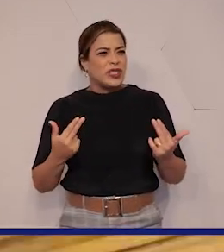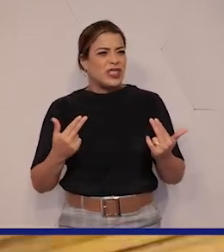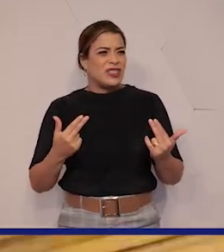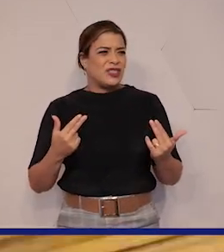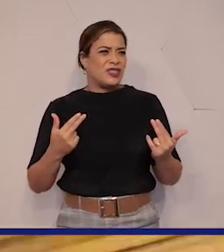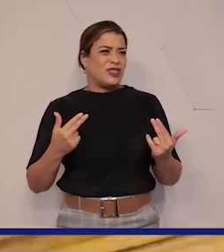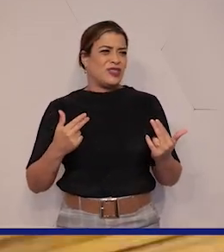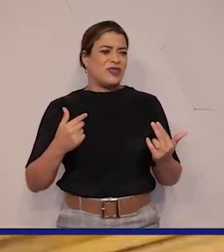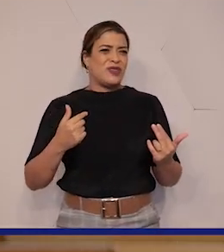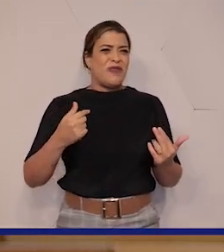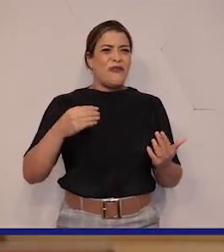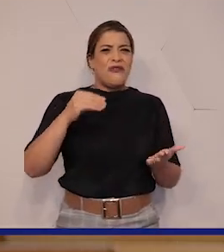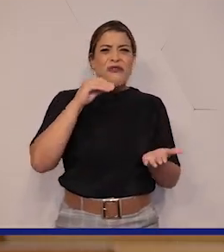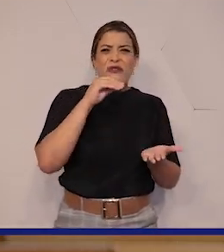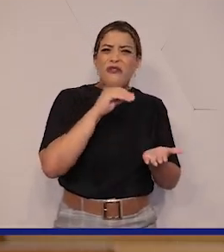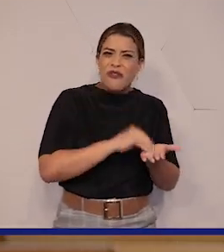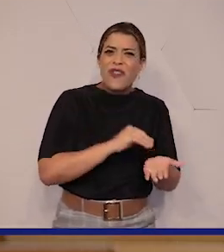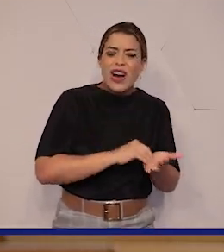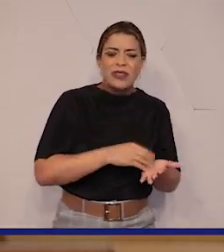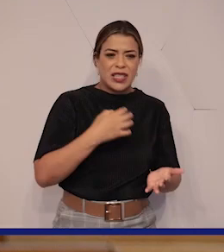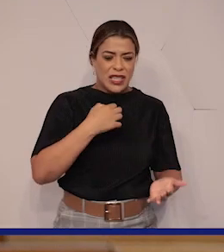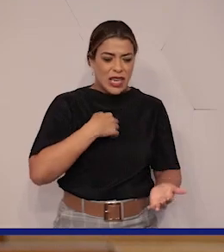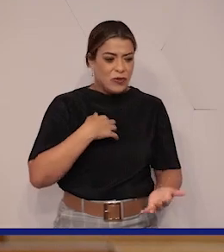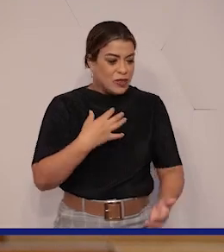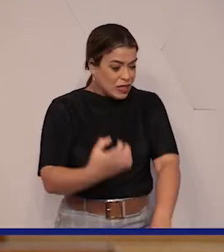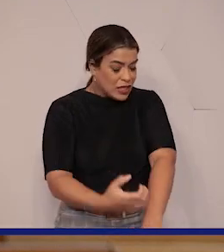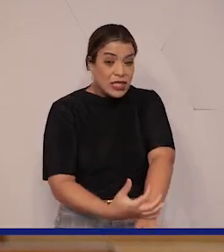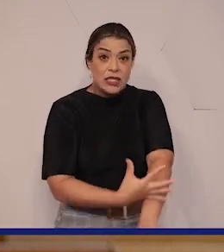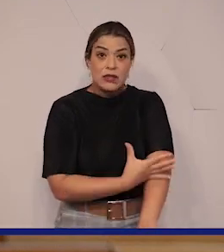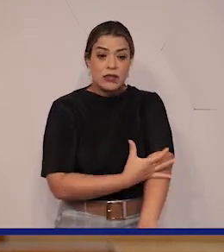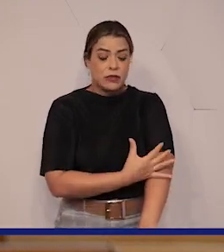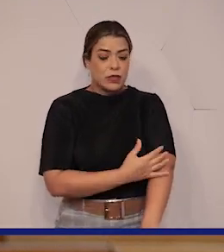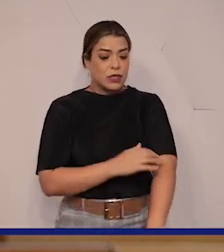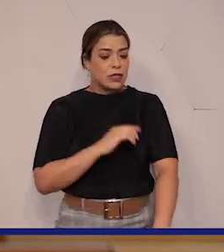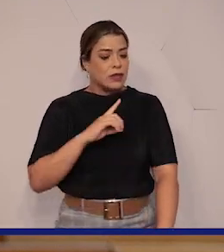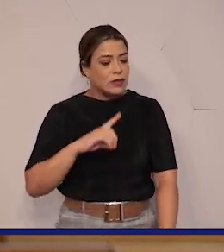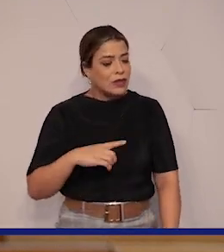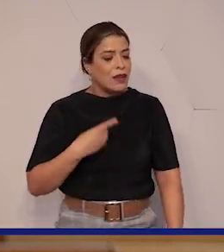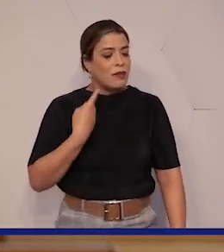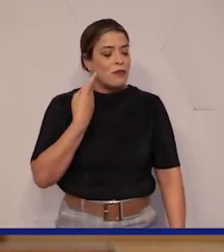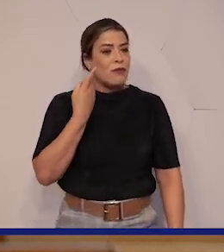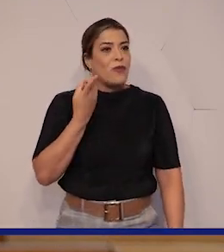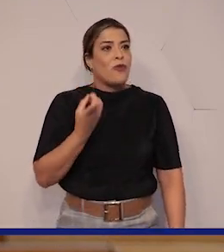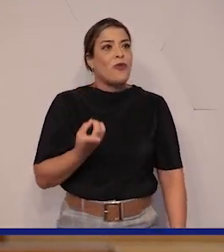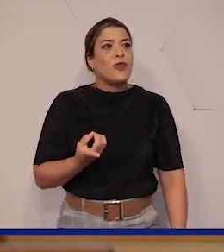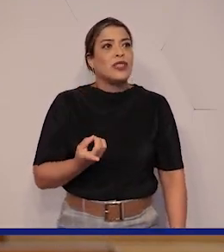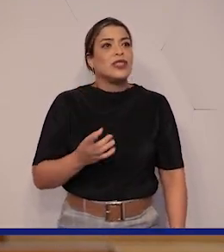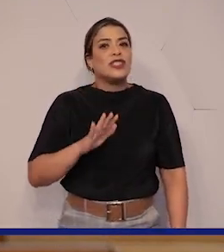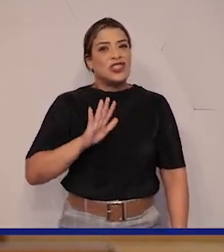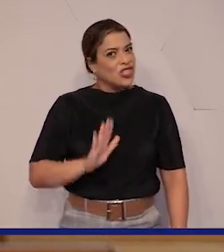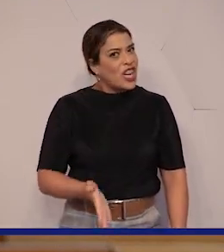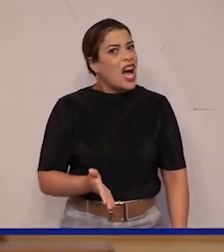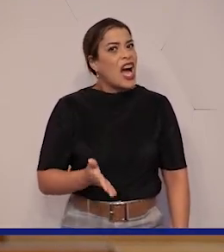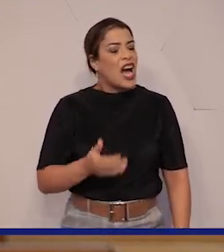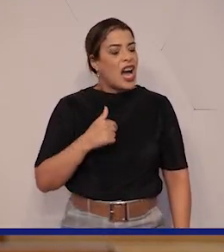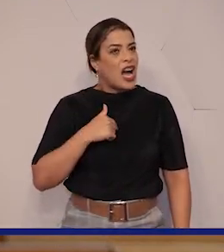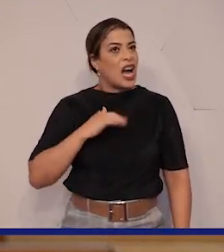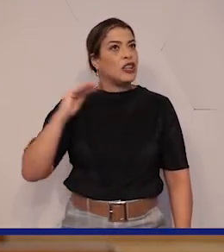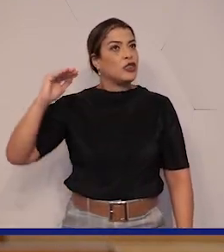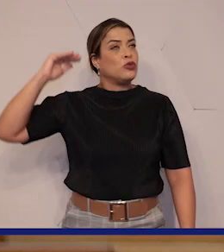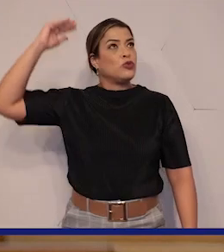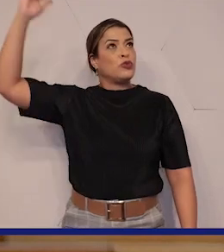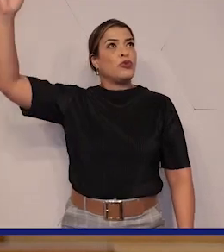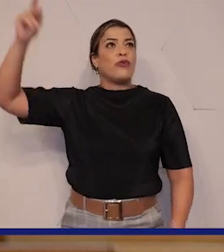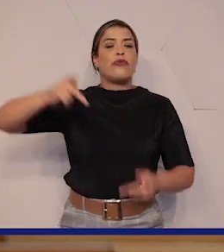sentimento de insuficiência que eu sinto na pele, que depois, na fase adulta, e aí, né, com o